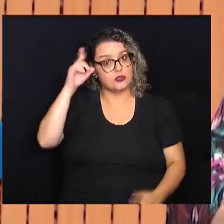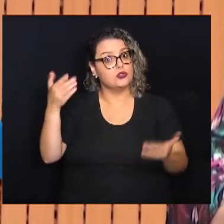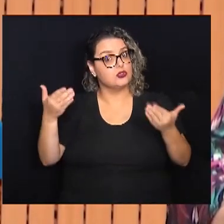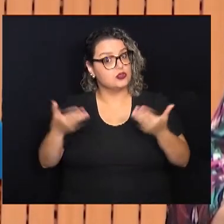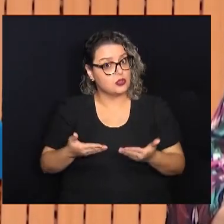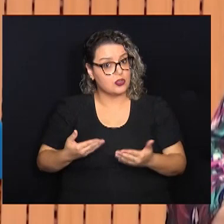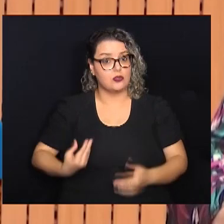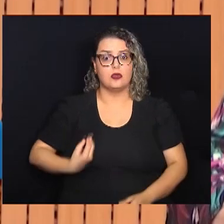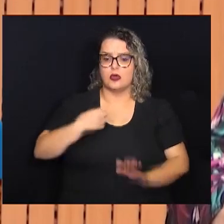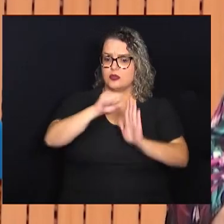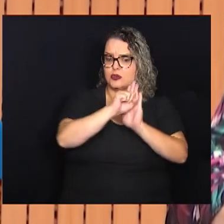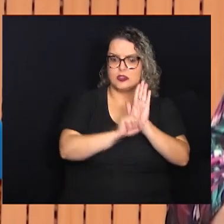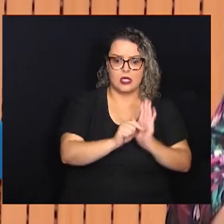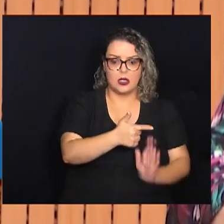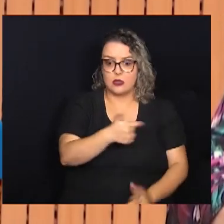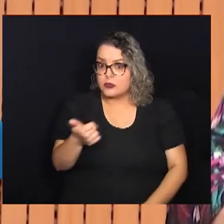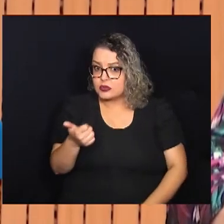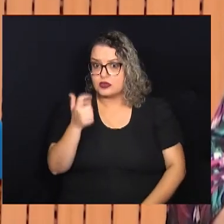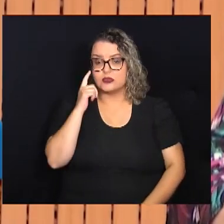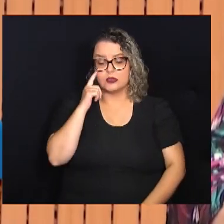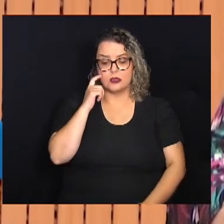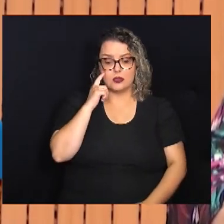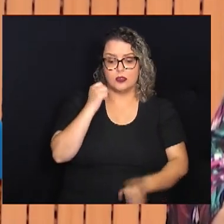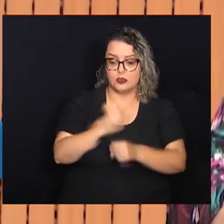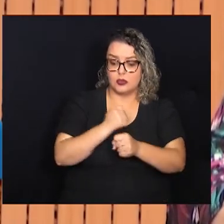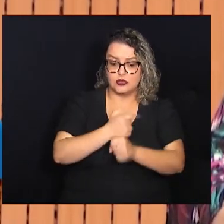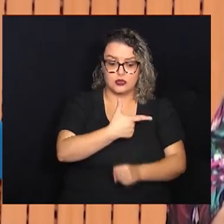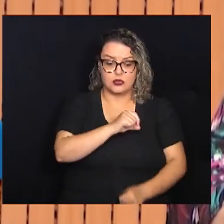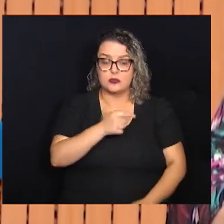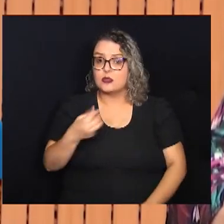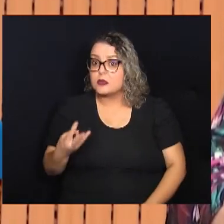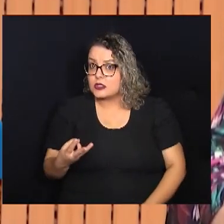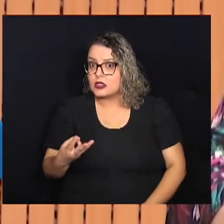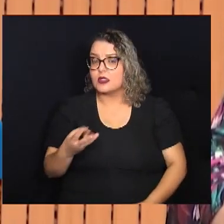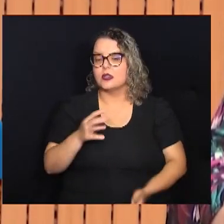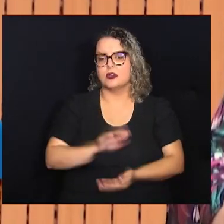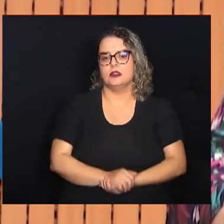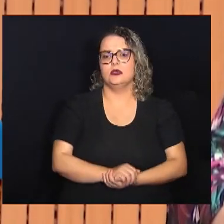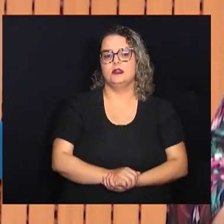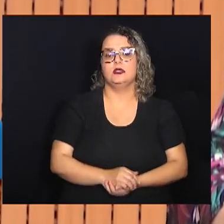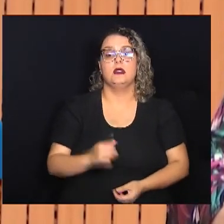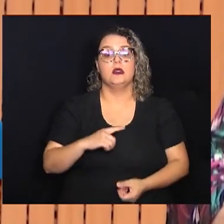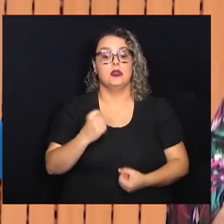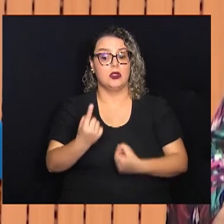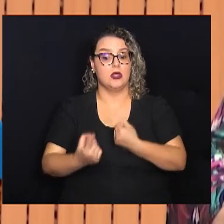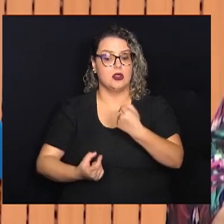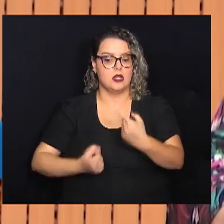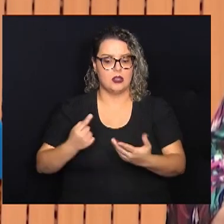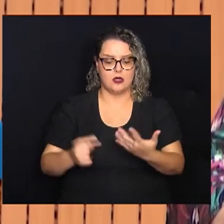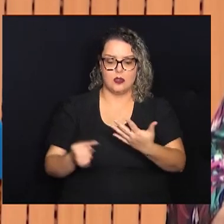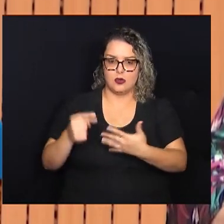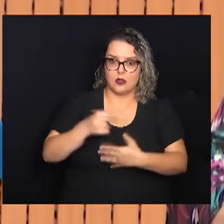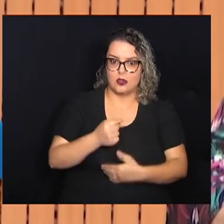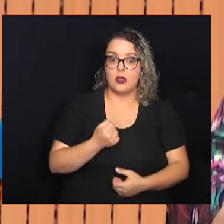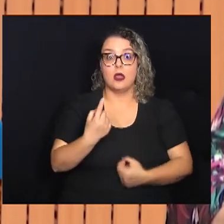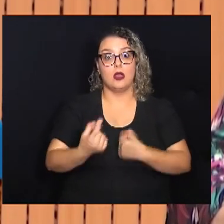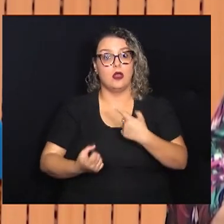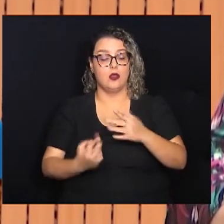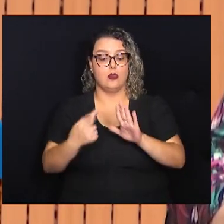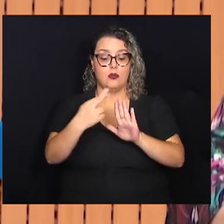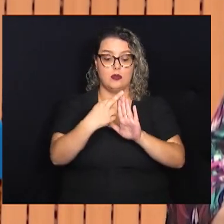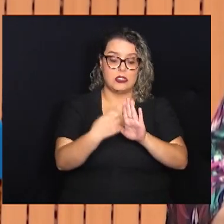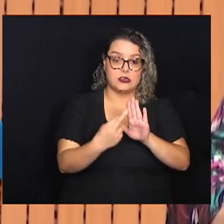pleno século XXI, nós estamos no ano de 2023, e tem alguns apontamentos, tem algumas